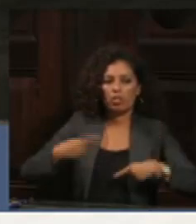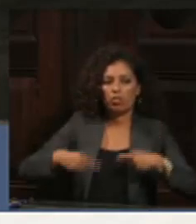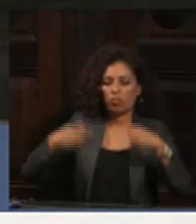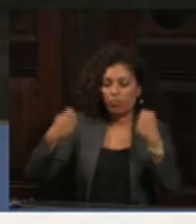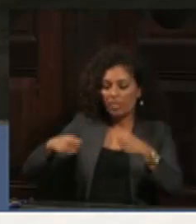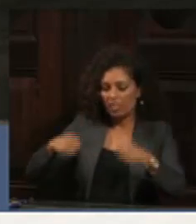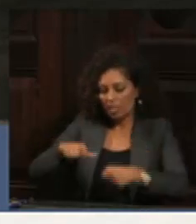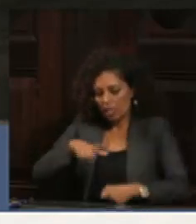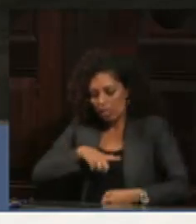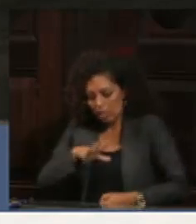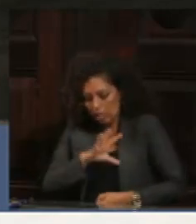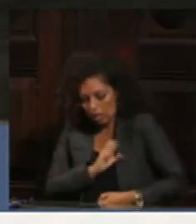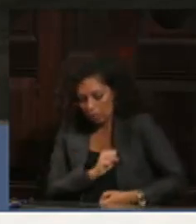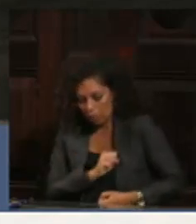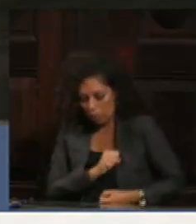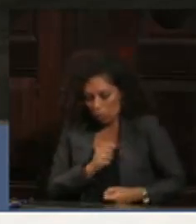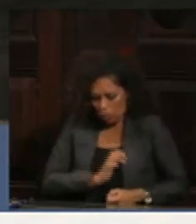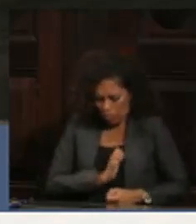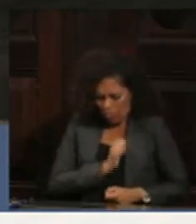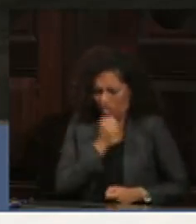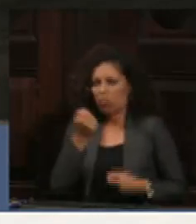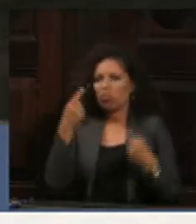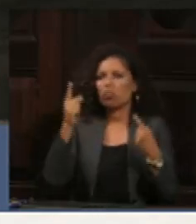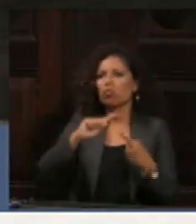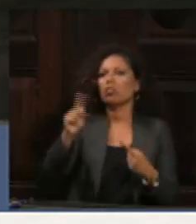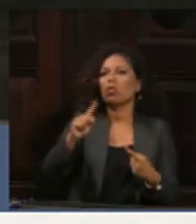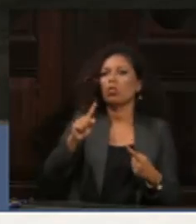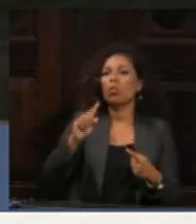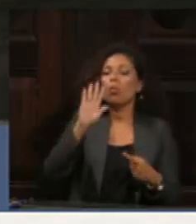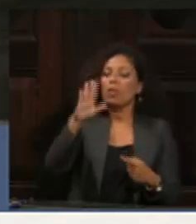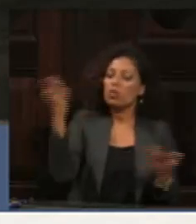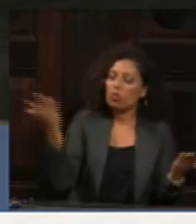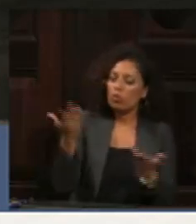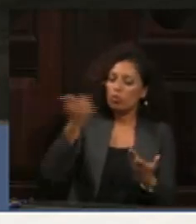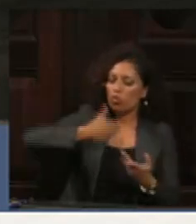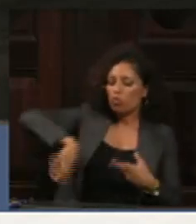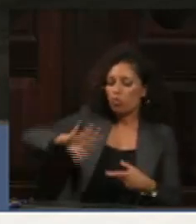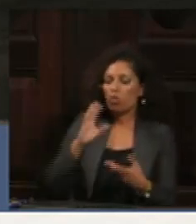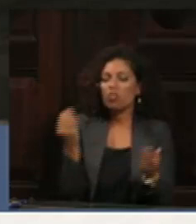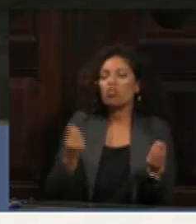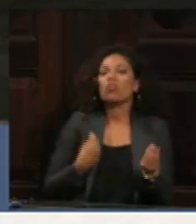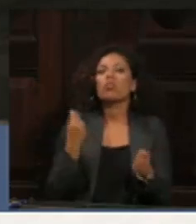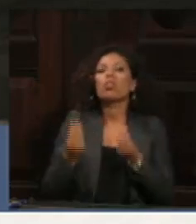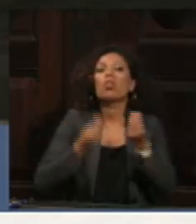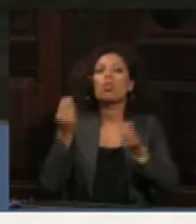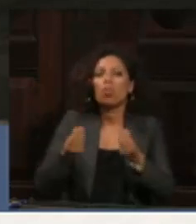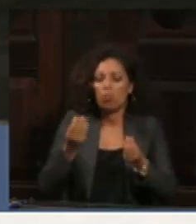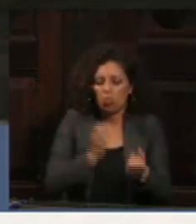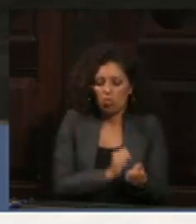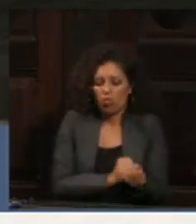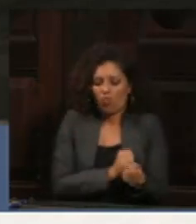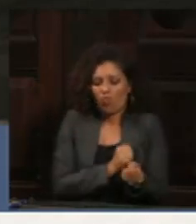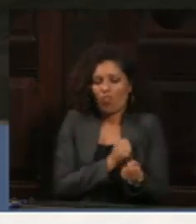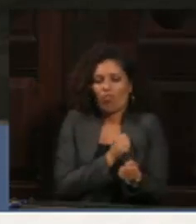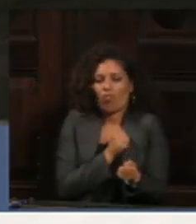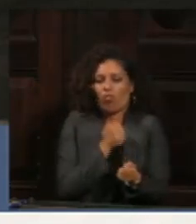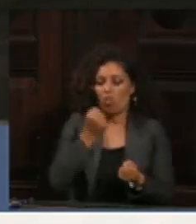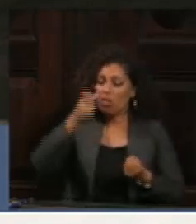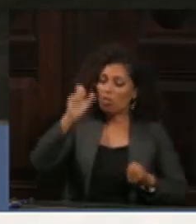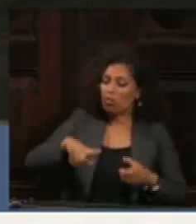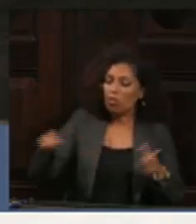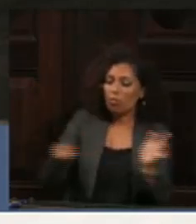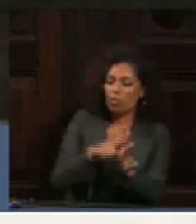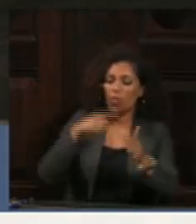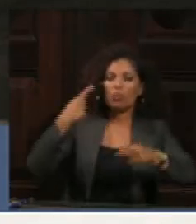afeto, não com ódio. E a gente está vivendo um estado de barbárie, onde o ódio vira método da política